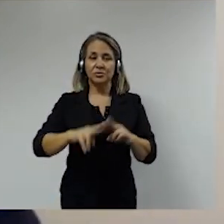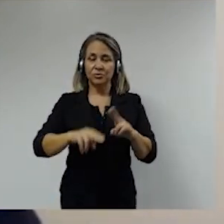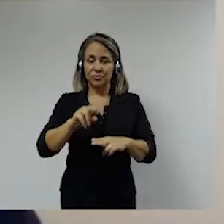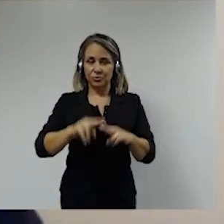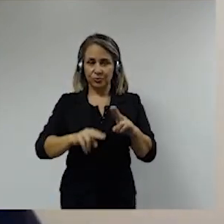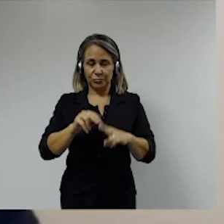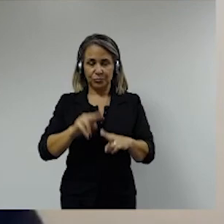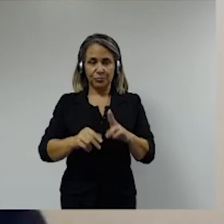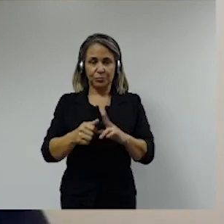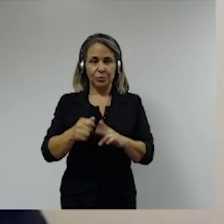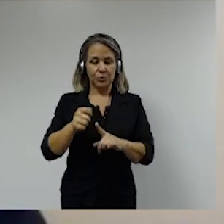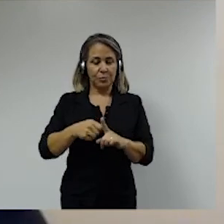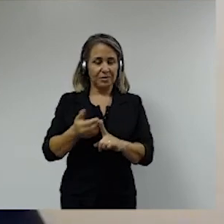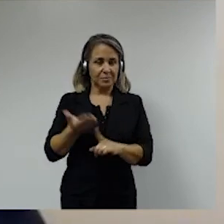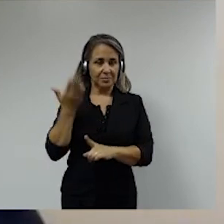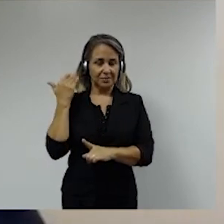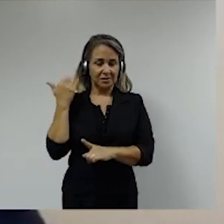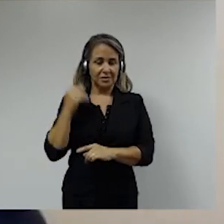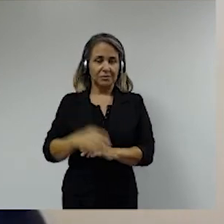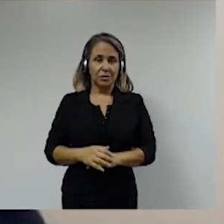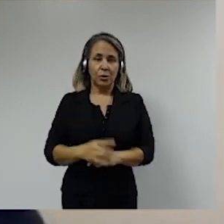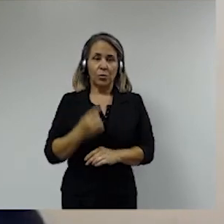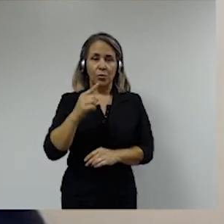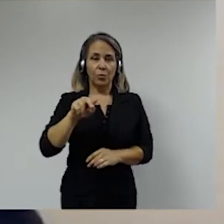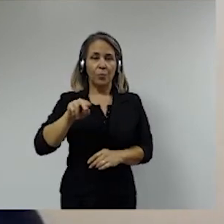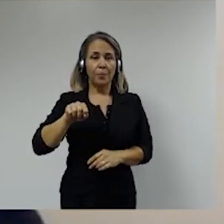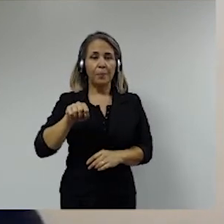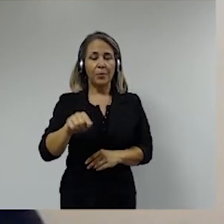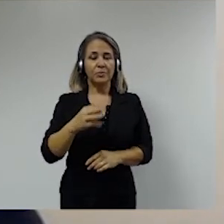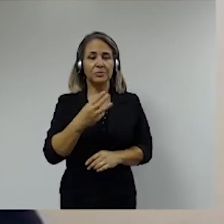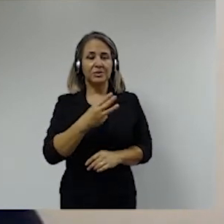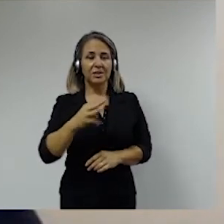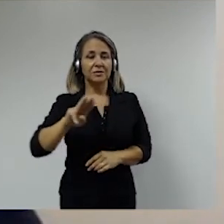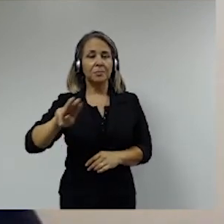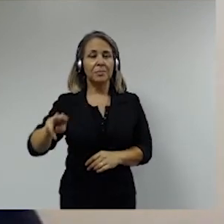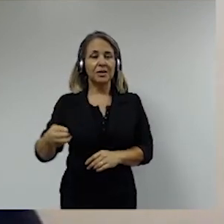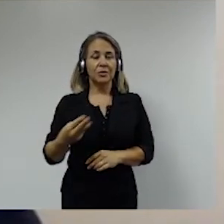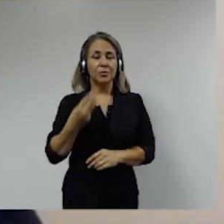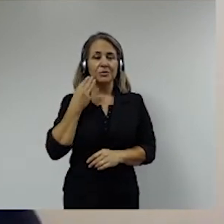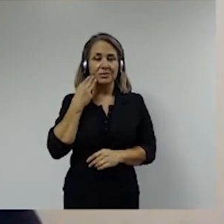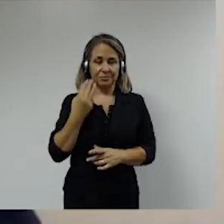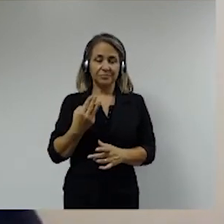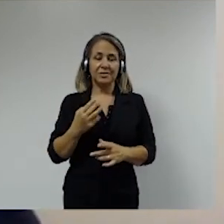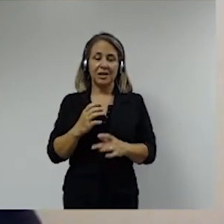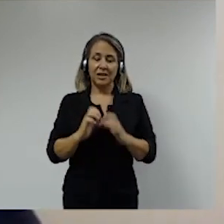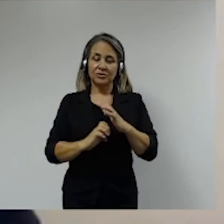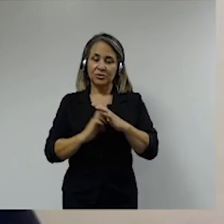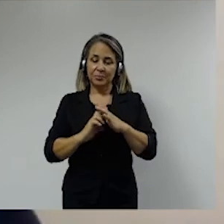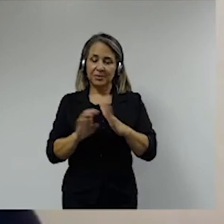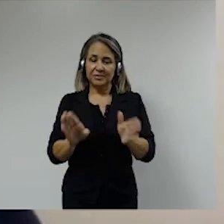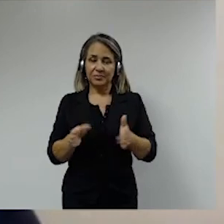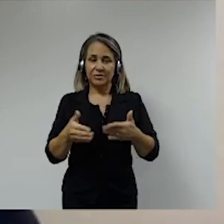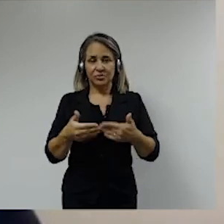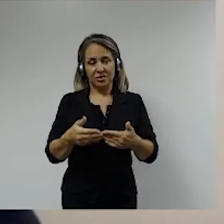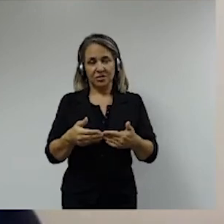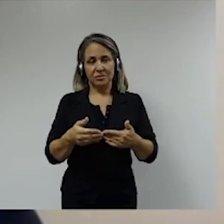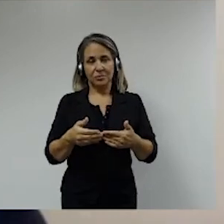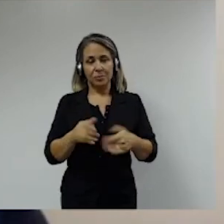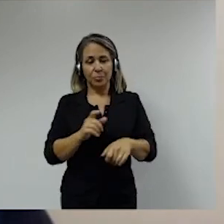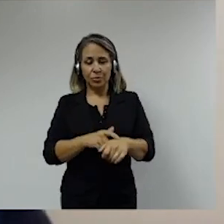do mês passado, 1,3 milhão de empresas fecharam temporária ou definitivamente no